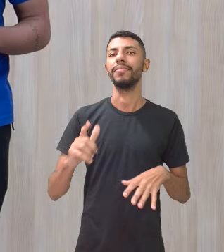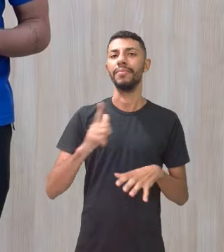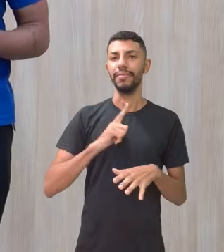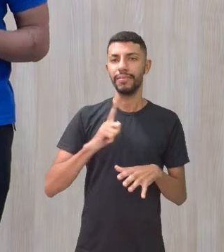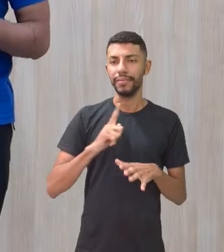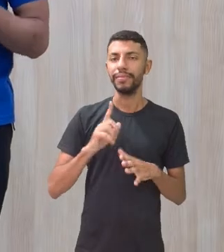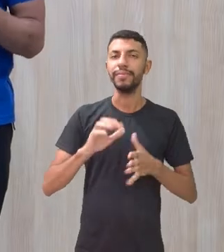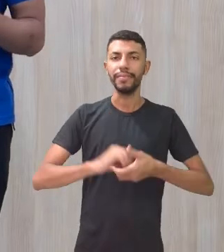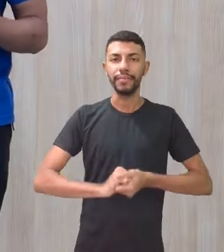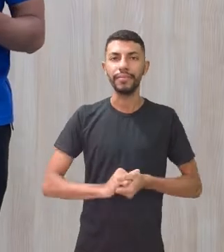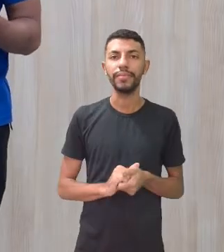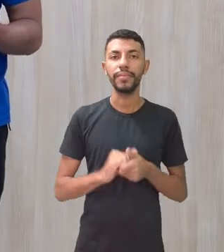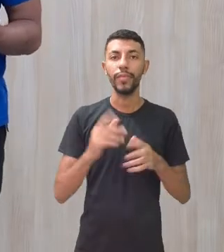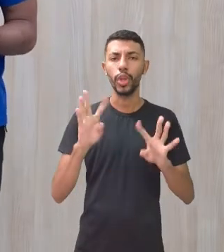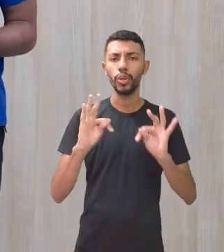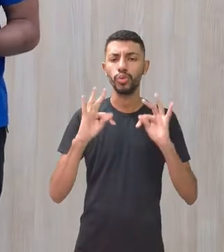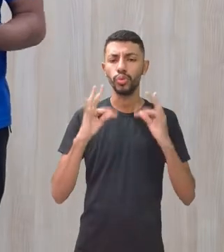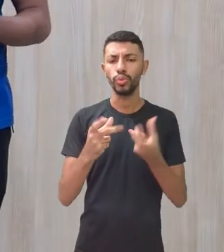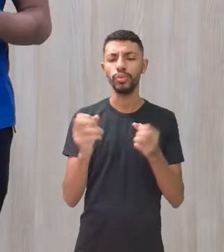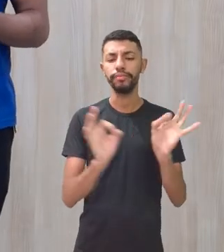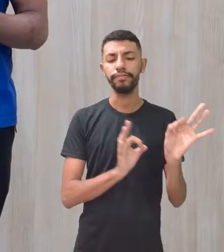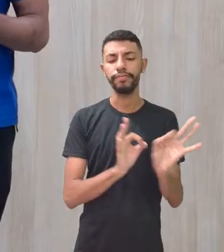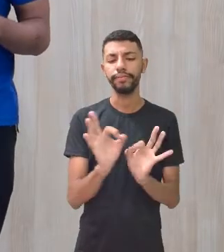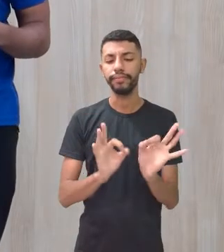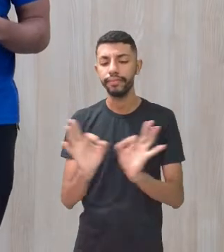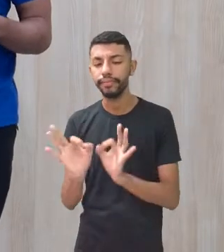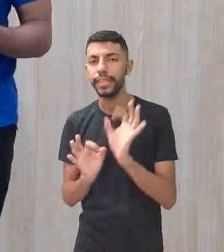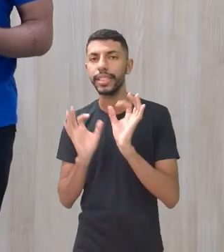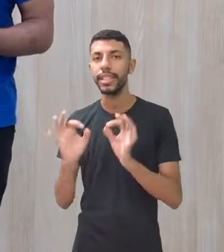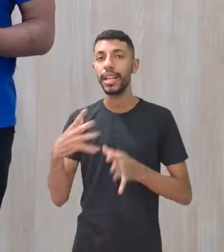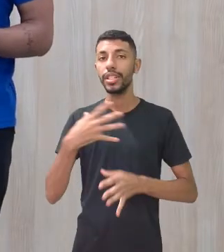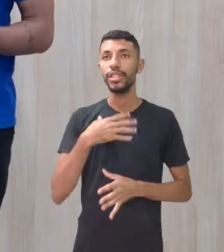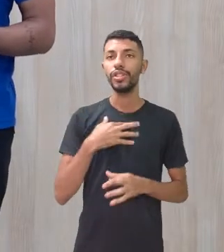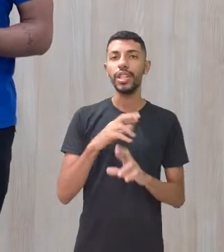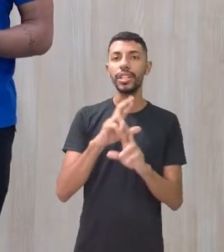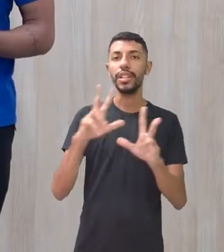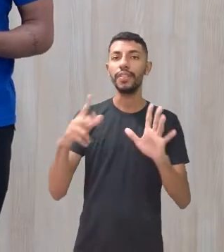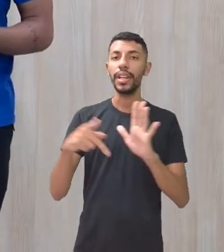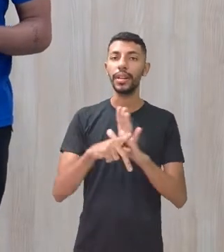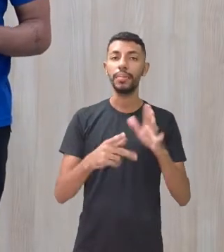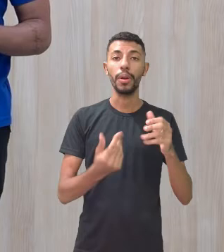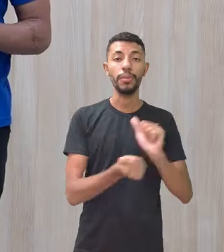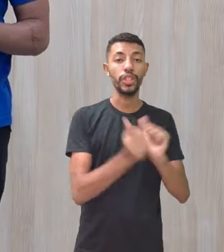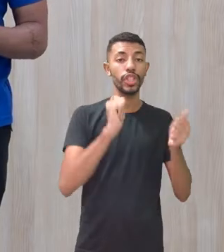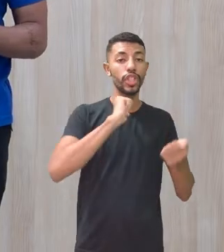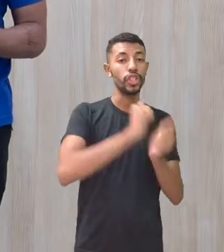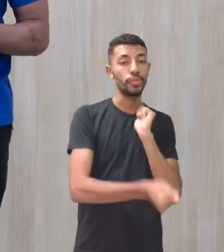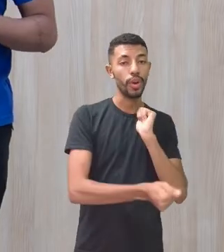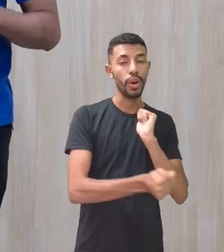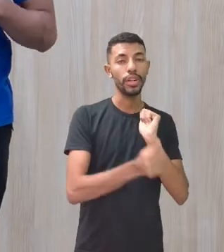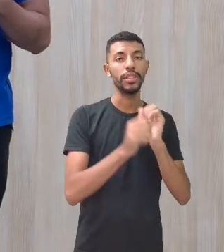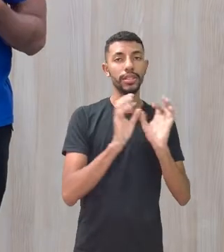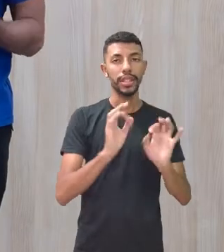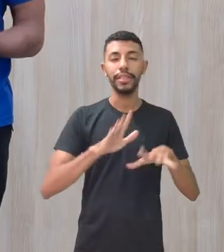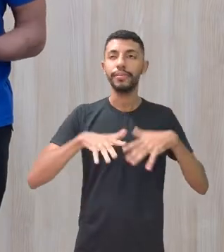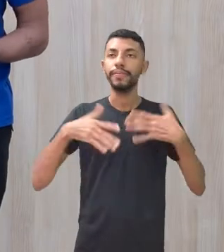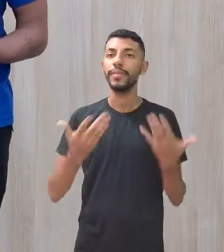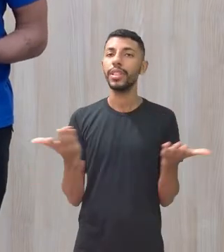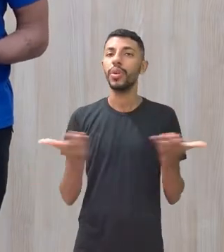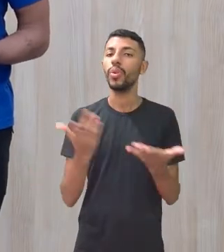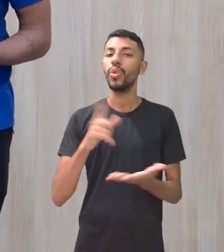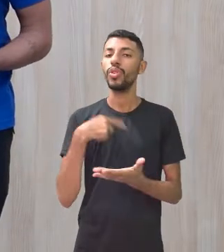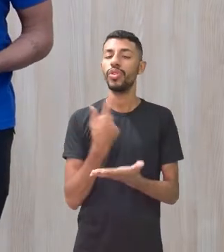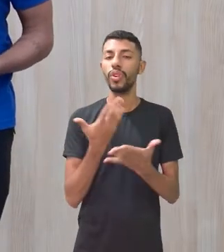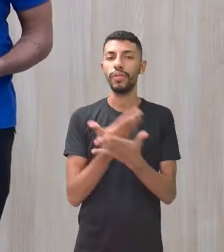das regras, tudo muito organizadinho, de uma forma diferente dos esportes. Então a gente vai ver hoje um pouquinho